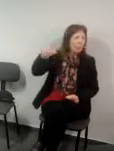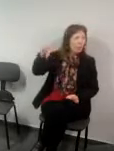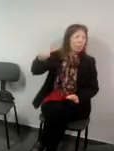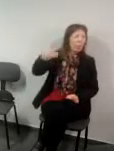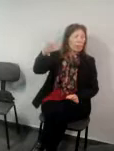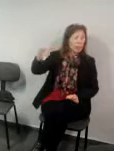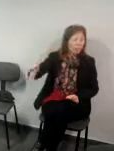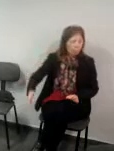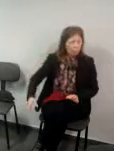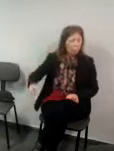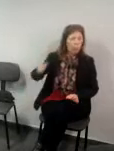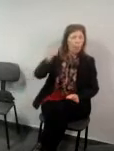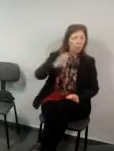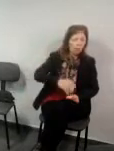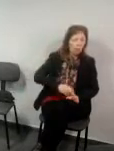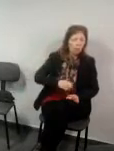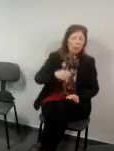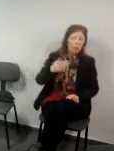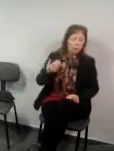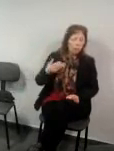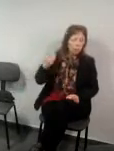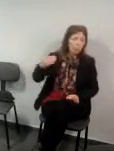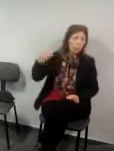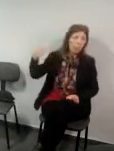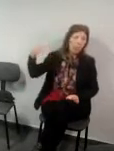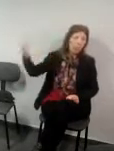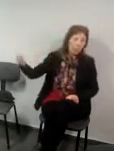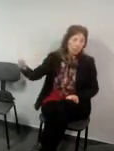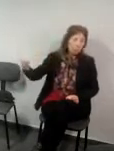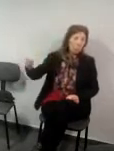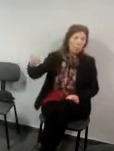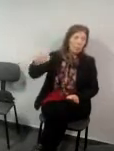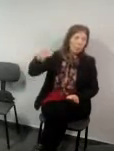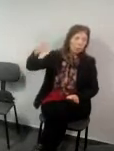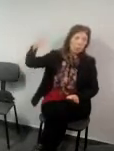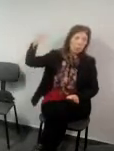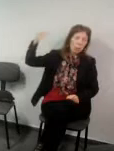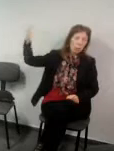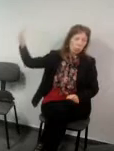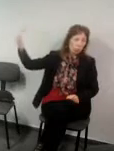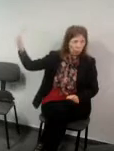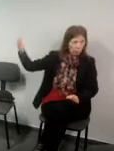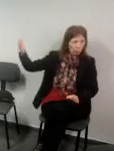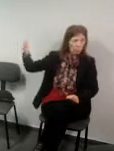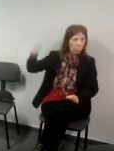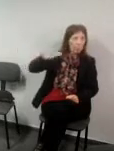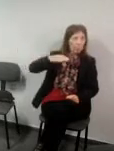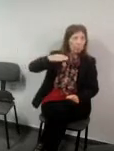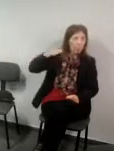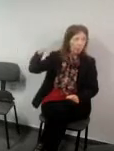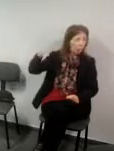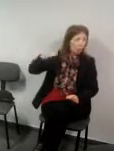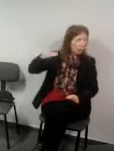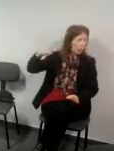eles descrevendo que eles fazem assim com a mão, que eles são espíritos já desencarnados, mas não são espíritos superiores, eles